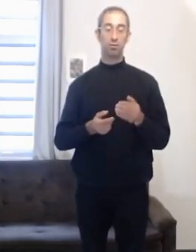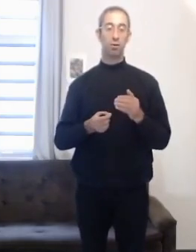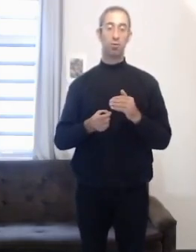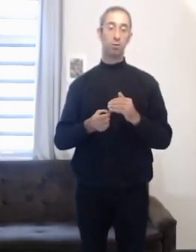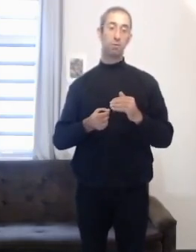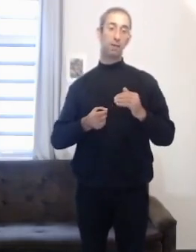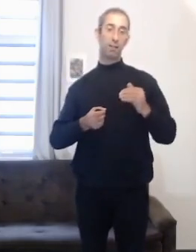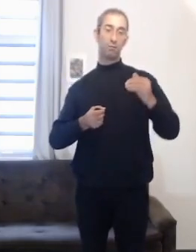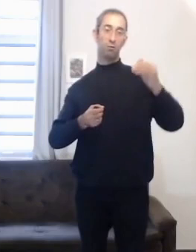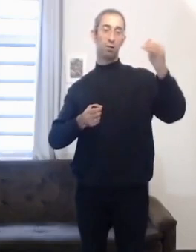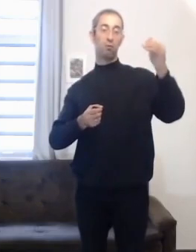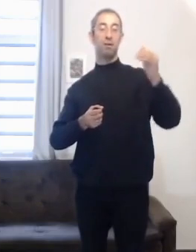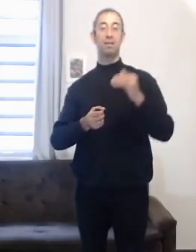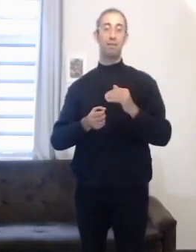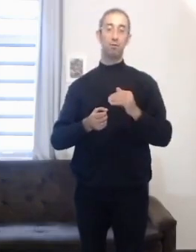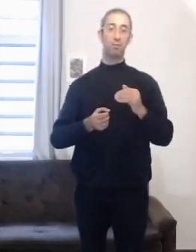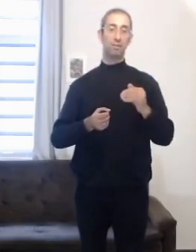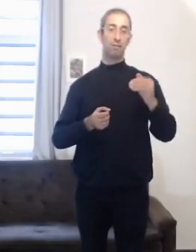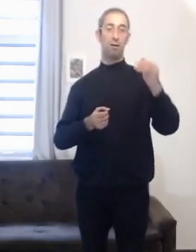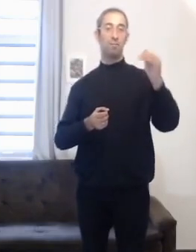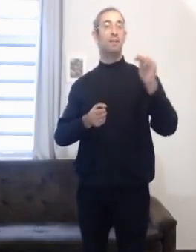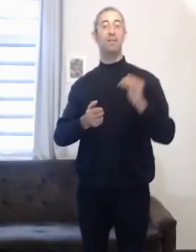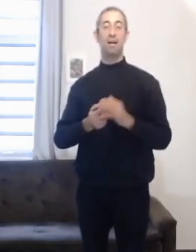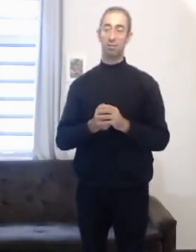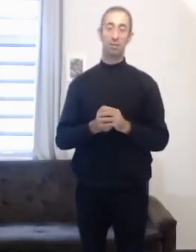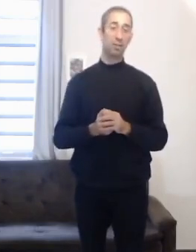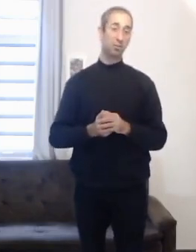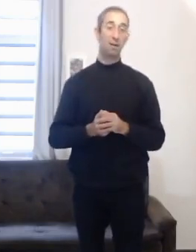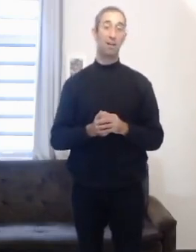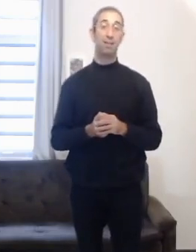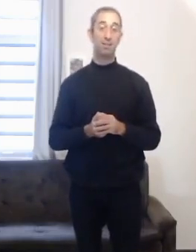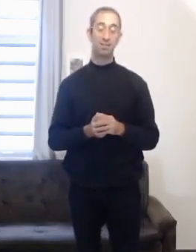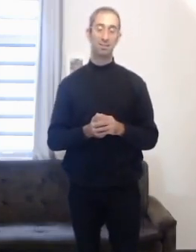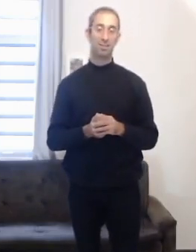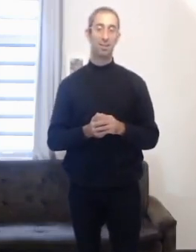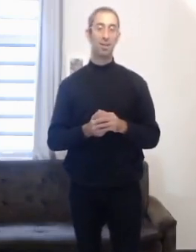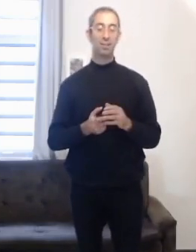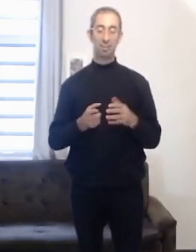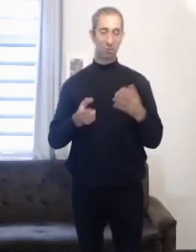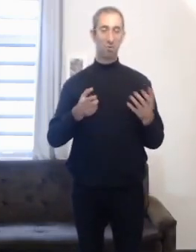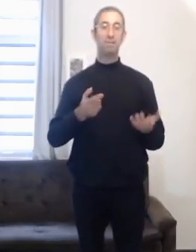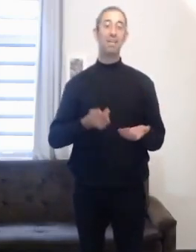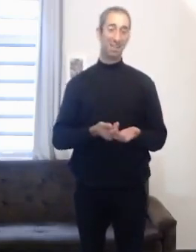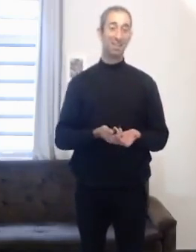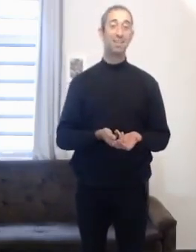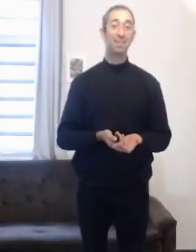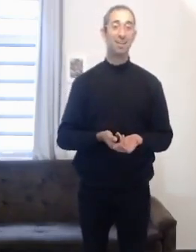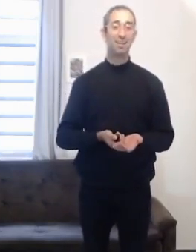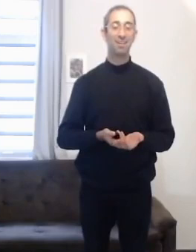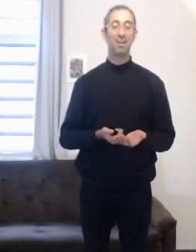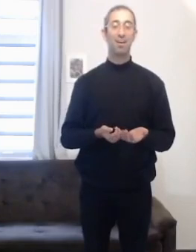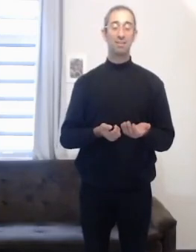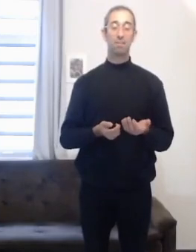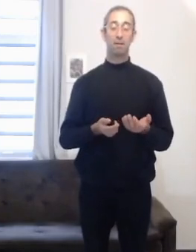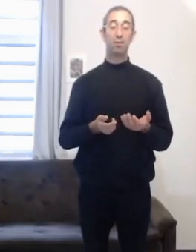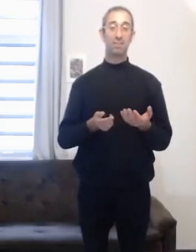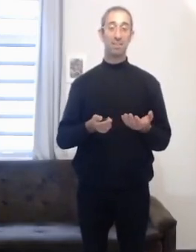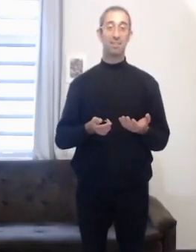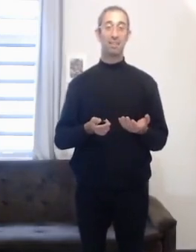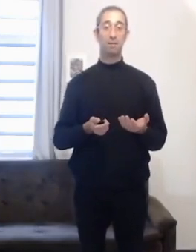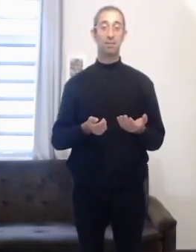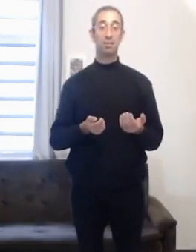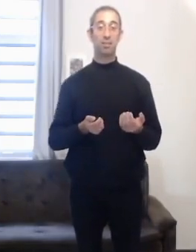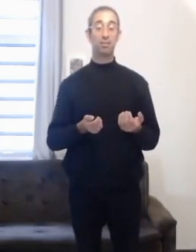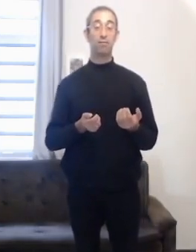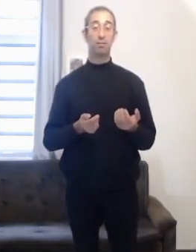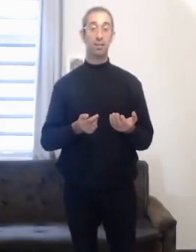oceano. Se o número de piratas voltar a aumentar, vai começar a aumentar a quantidade de baleias. Isso é só uma brincadeira, né? Mas é para mostrar